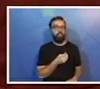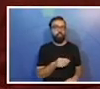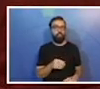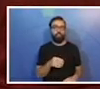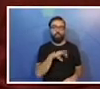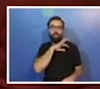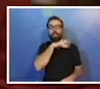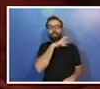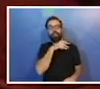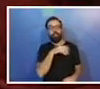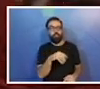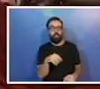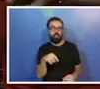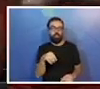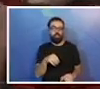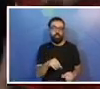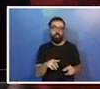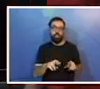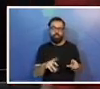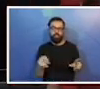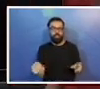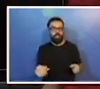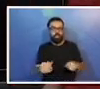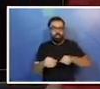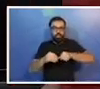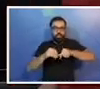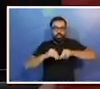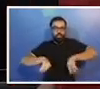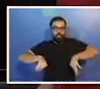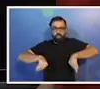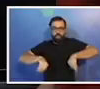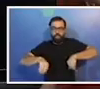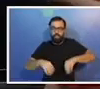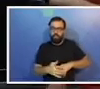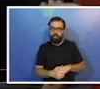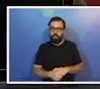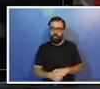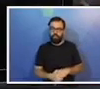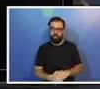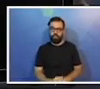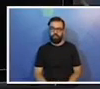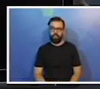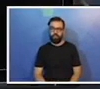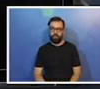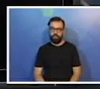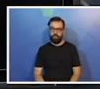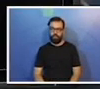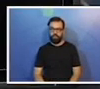dizer, traz vários transtornos e compromete a natureza em geral.